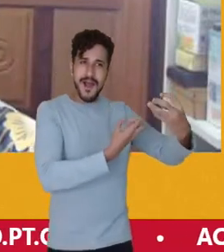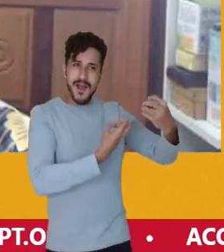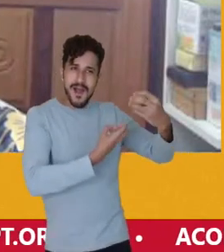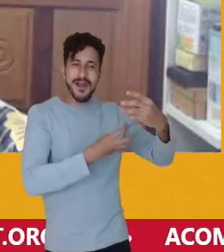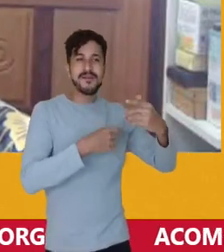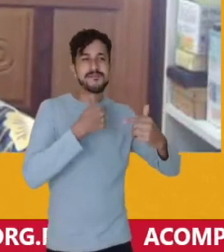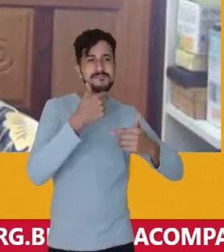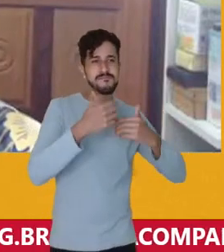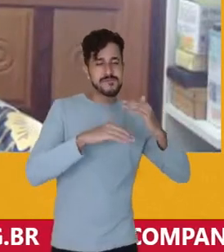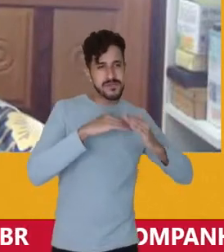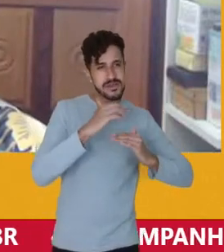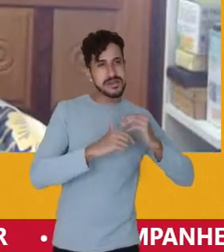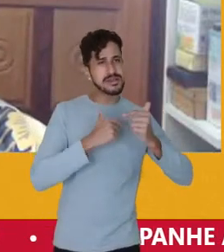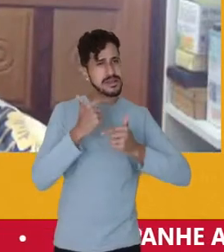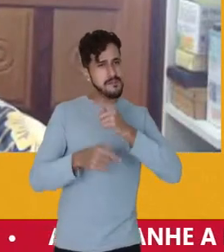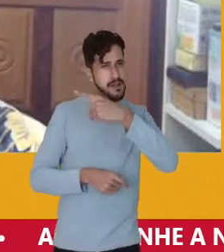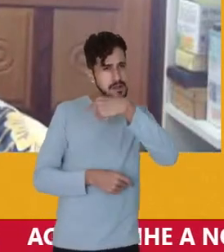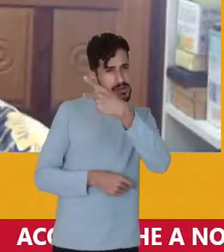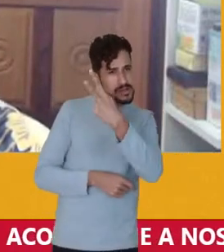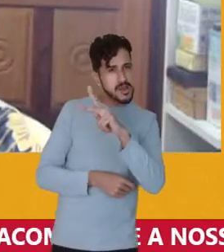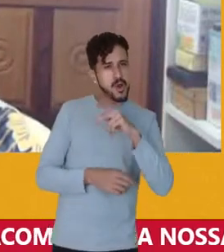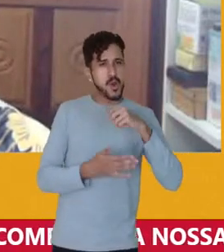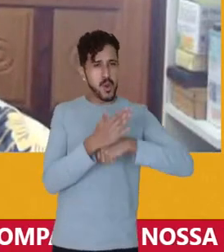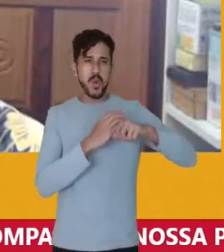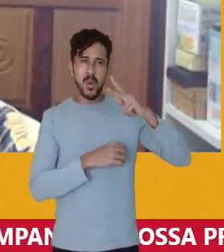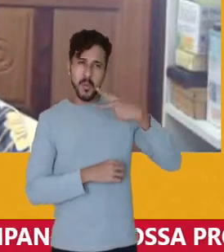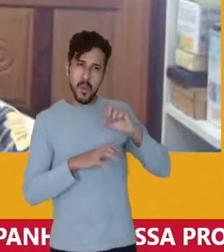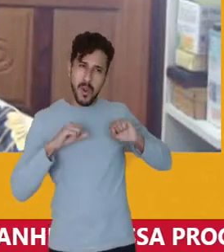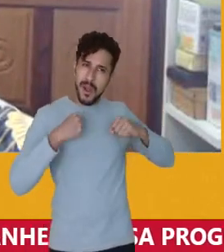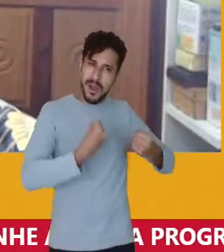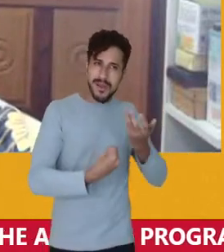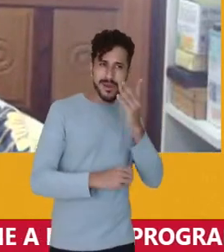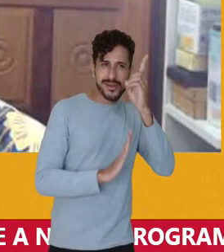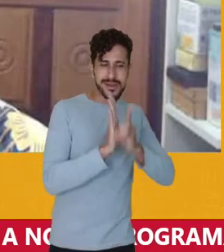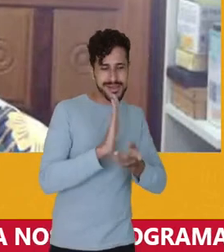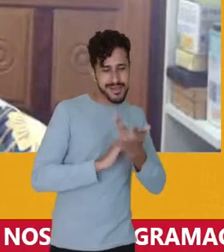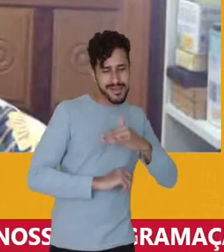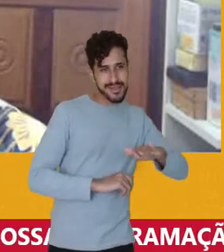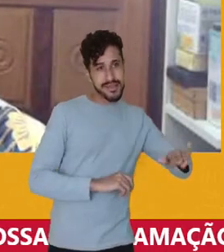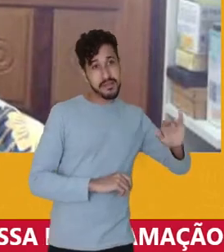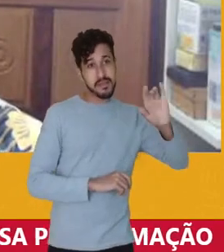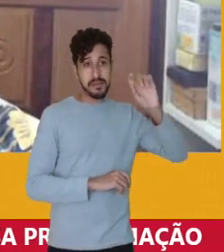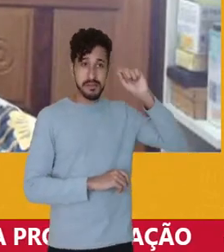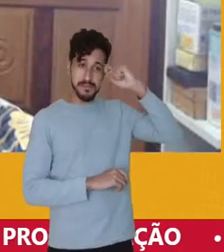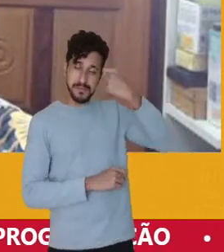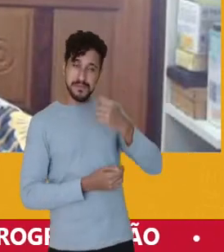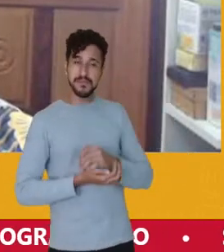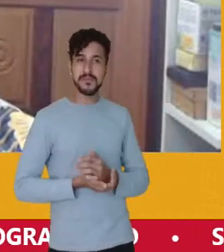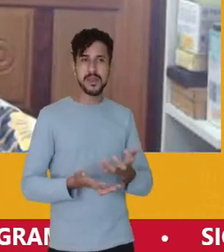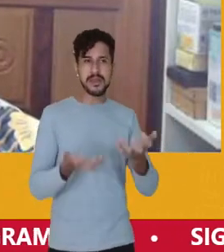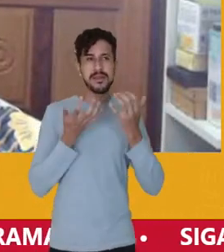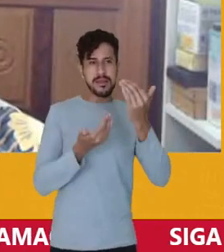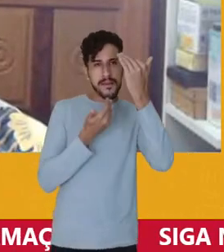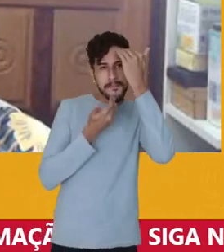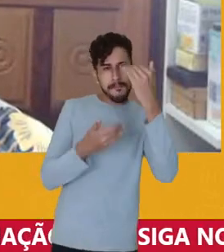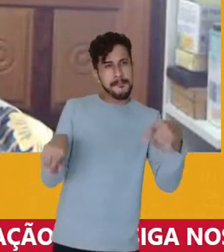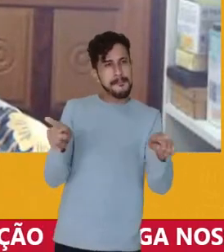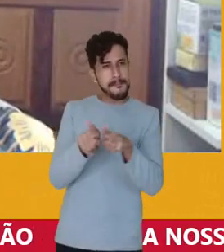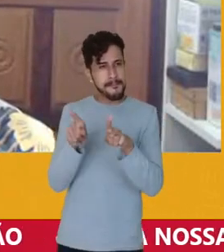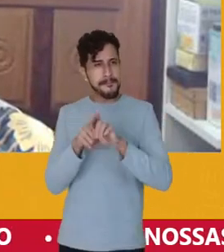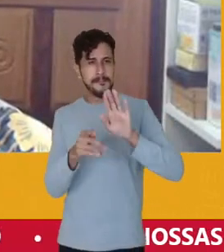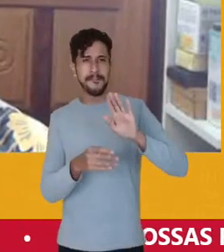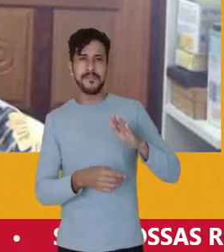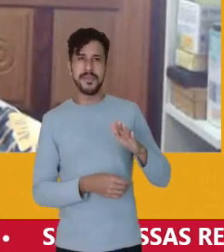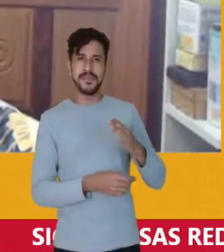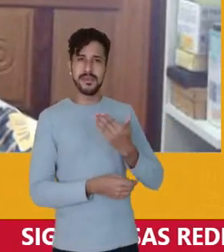trabalhos, da luta política, né, da defesa pelo direito das nossas crianças e das crianças negras. Quero agradecer também aos